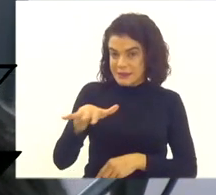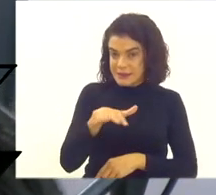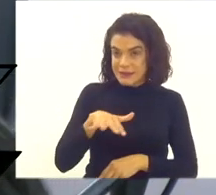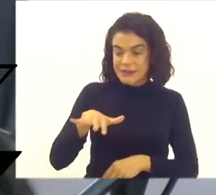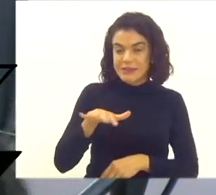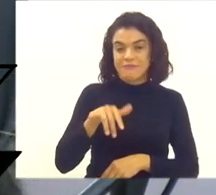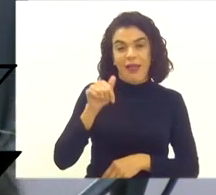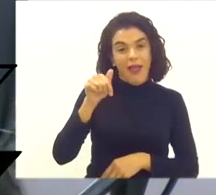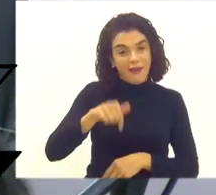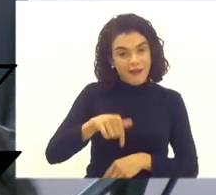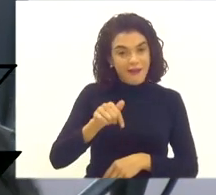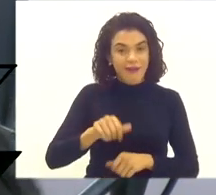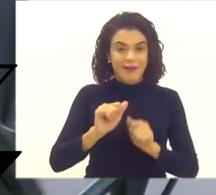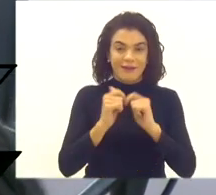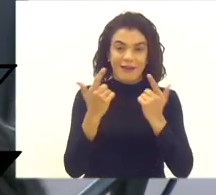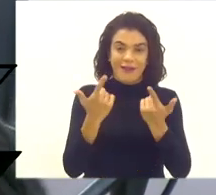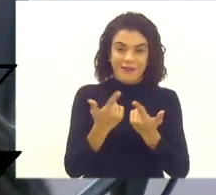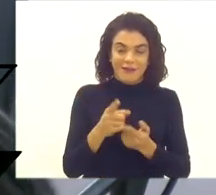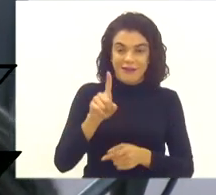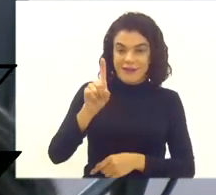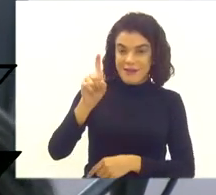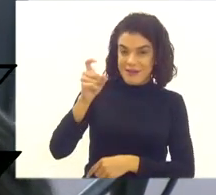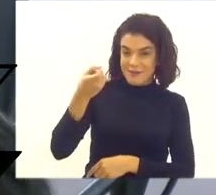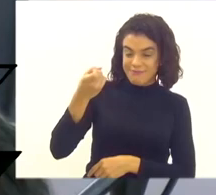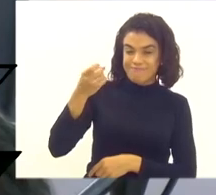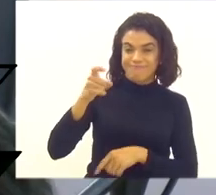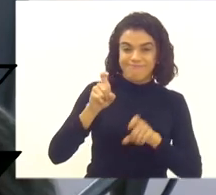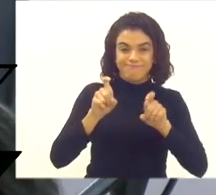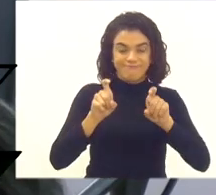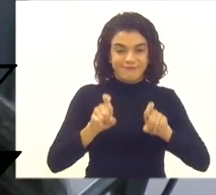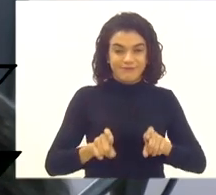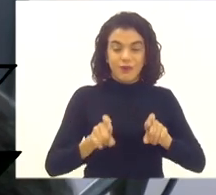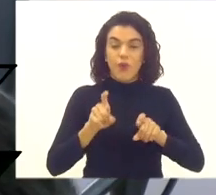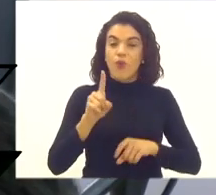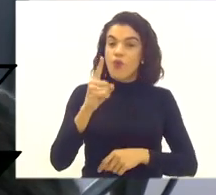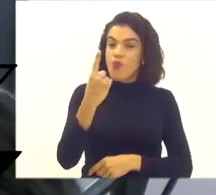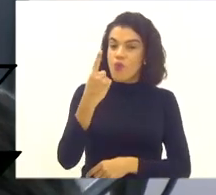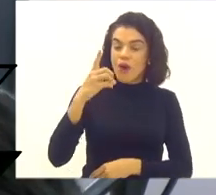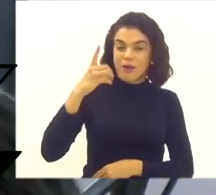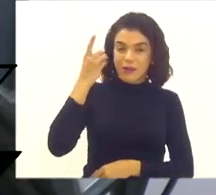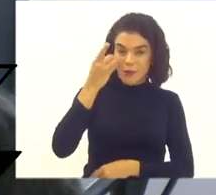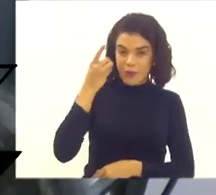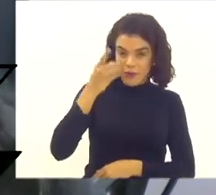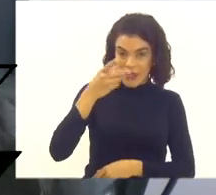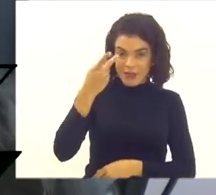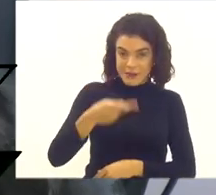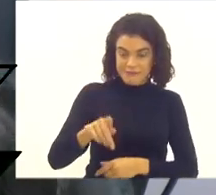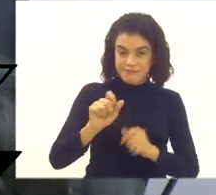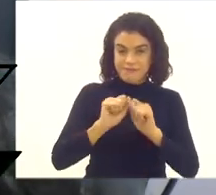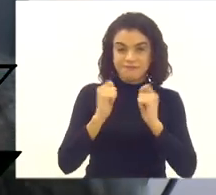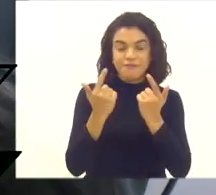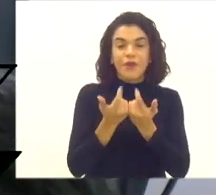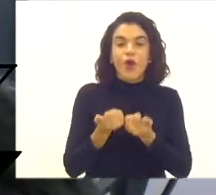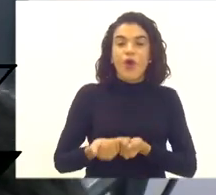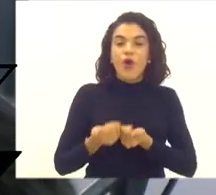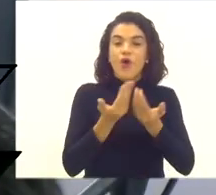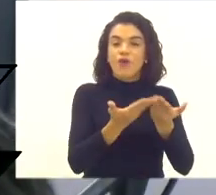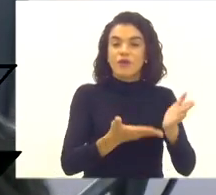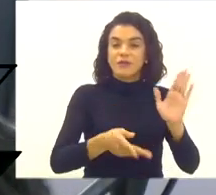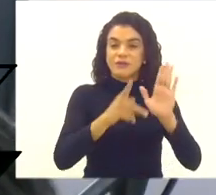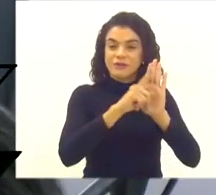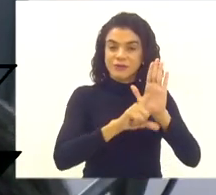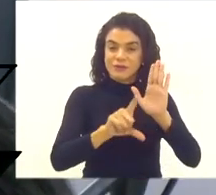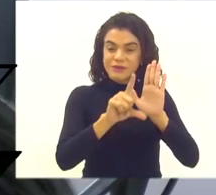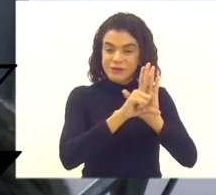nesta casa na outra legislatura que uma deputada muito competente dessa casa oferecer um projeto de